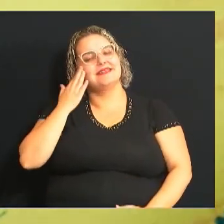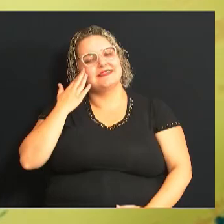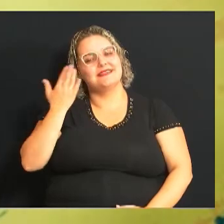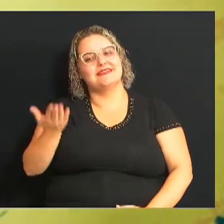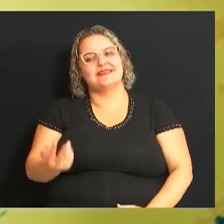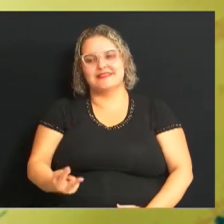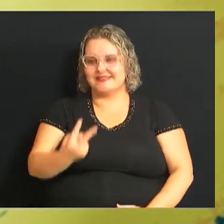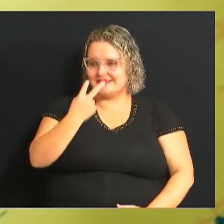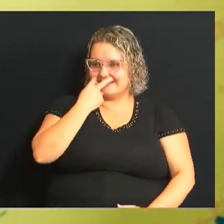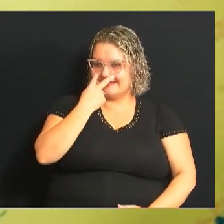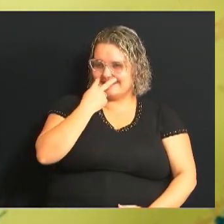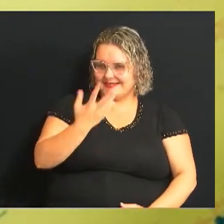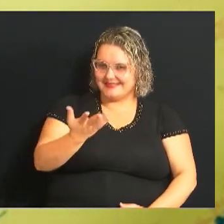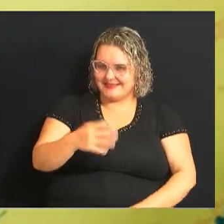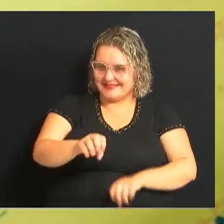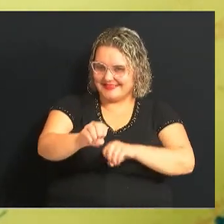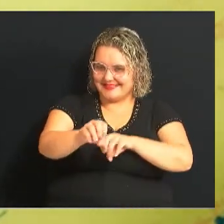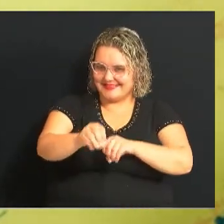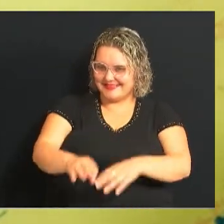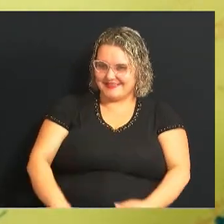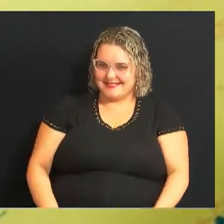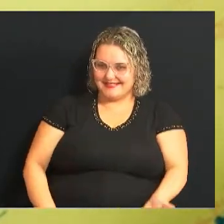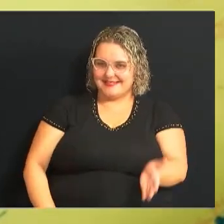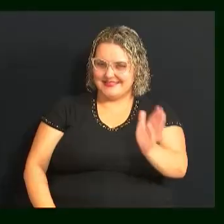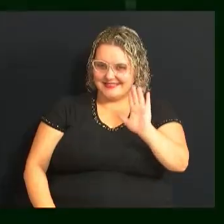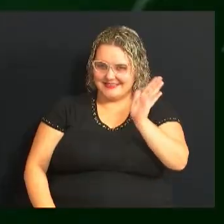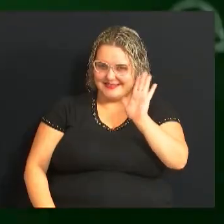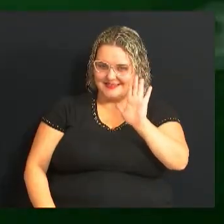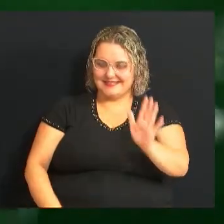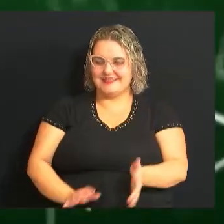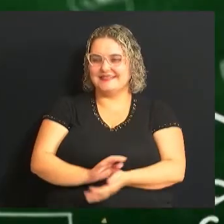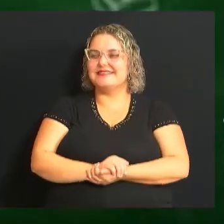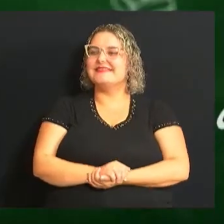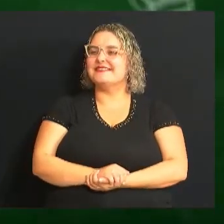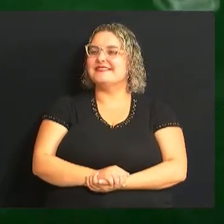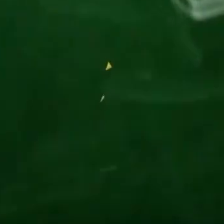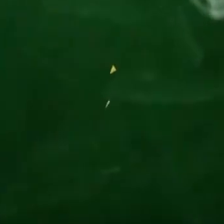né? Tô sempre, de olho na educação. Tchau!